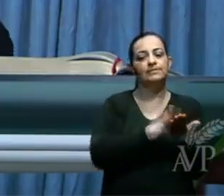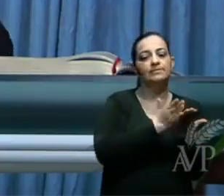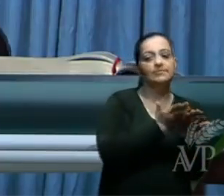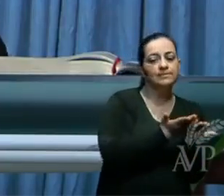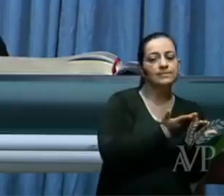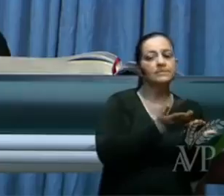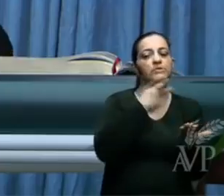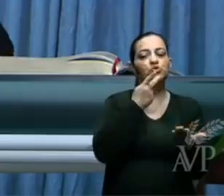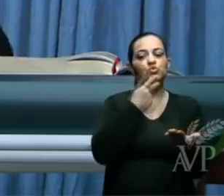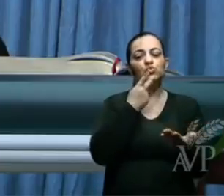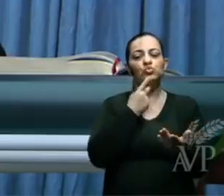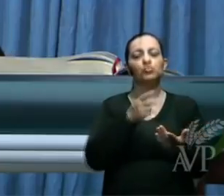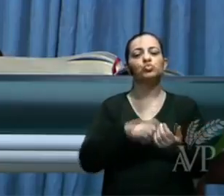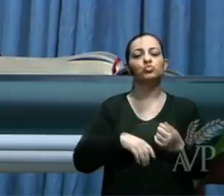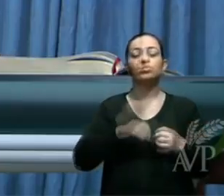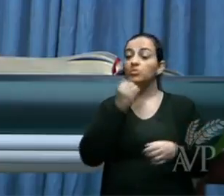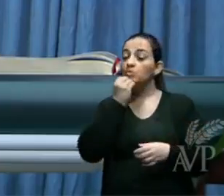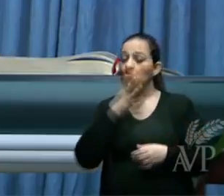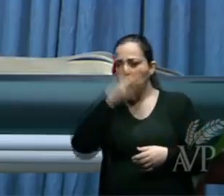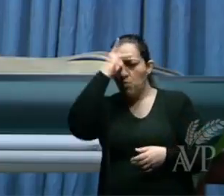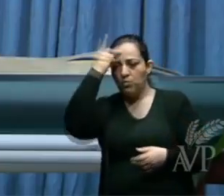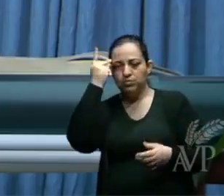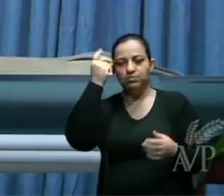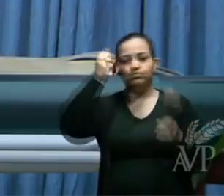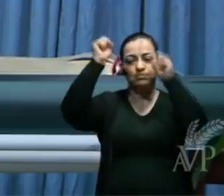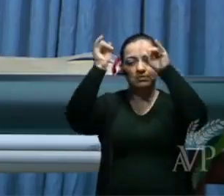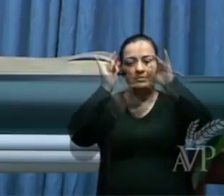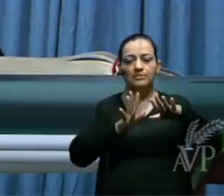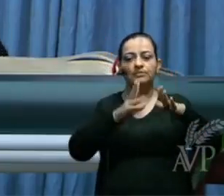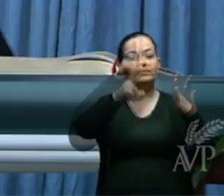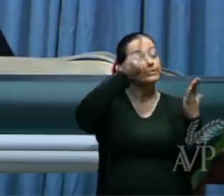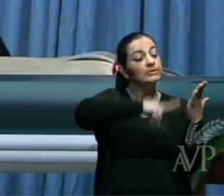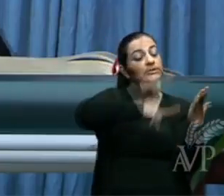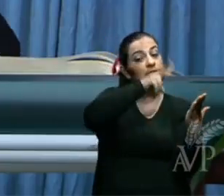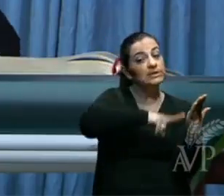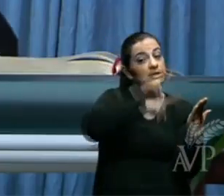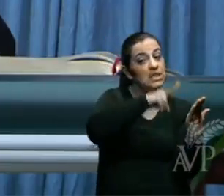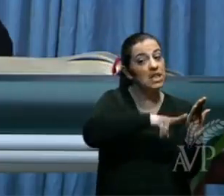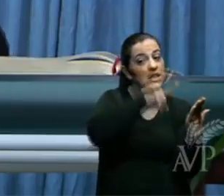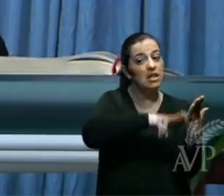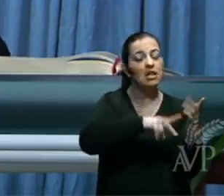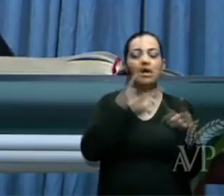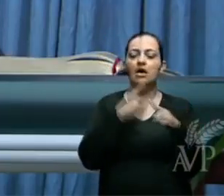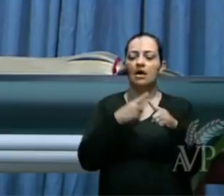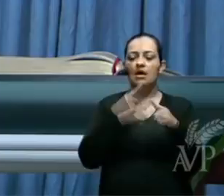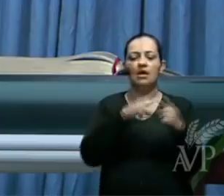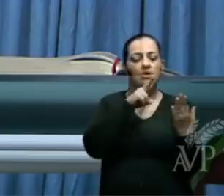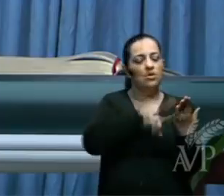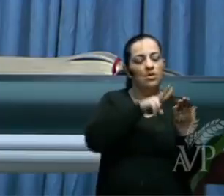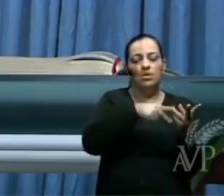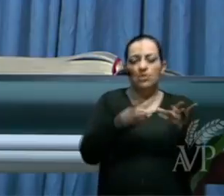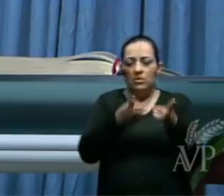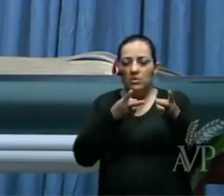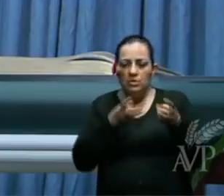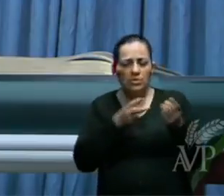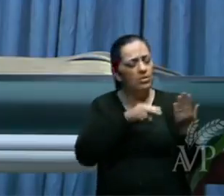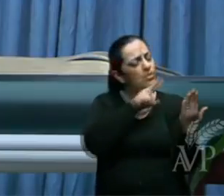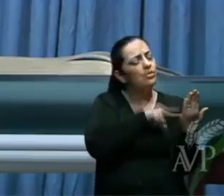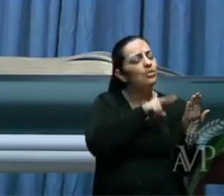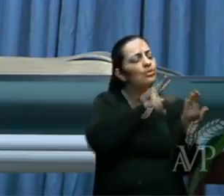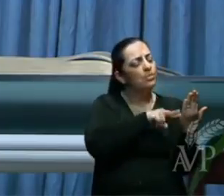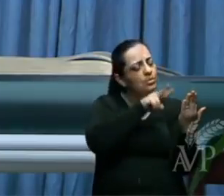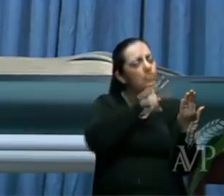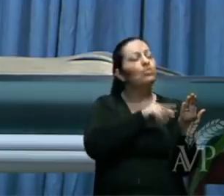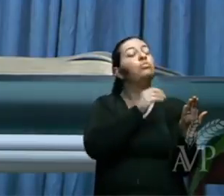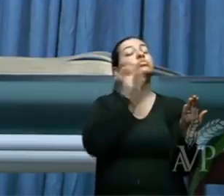aventurado aquele que lê porque ao ler você percebe você está ouvindo o que você